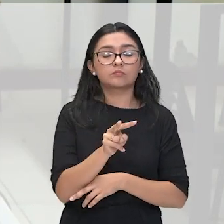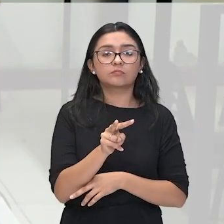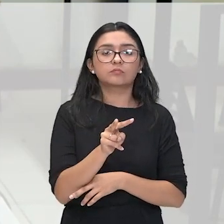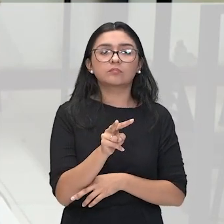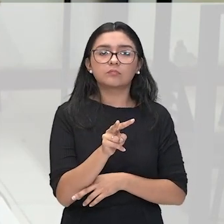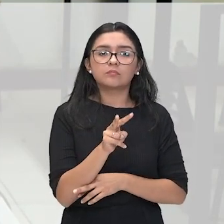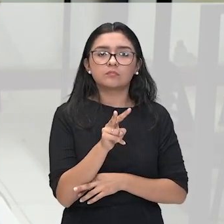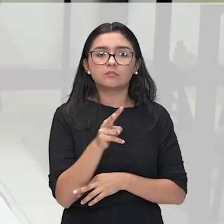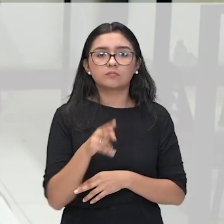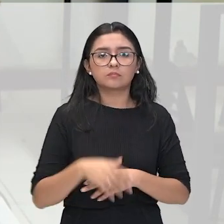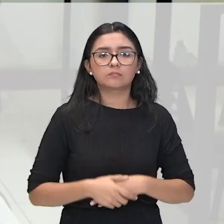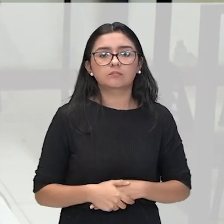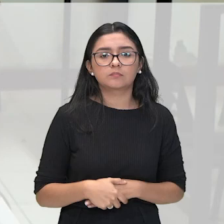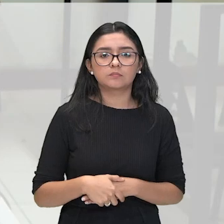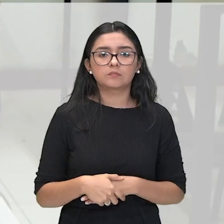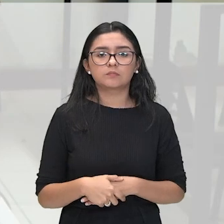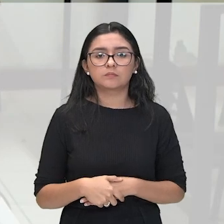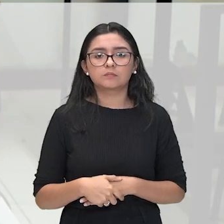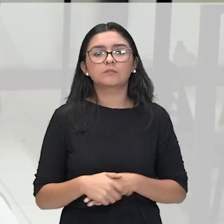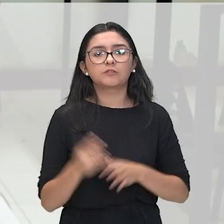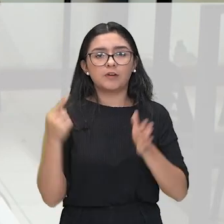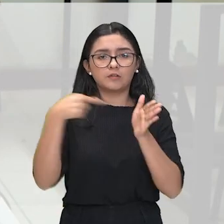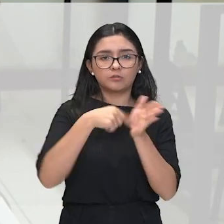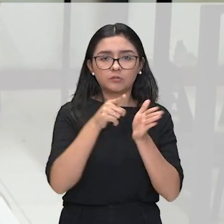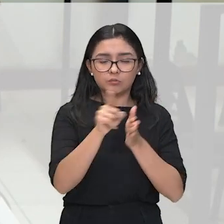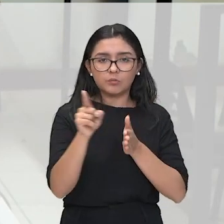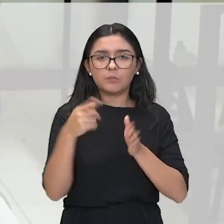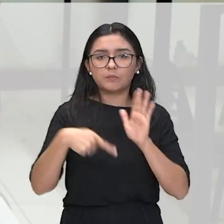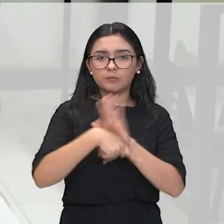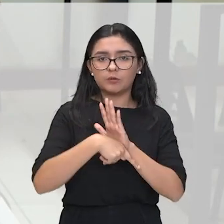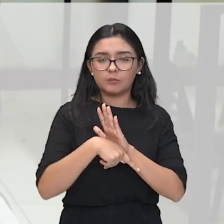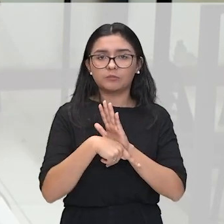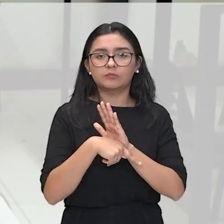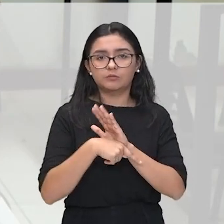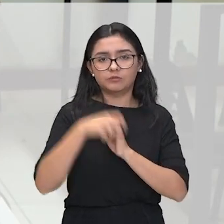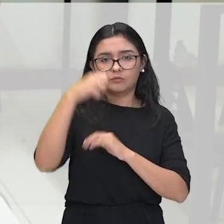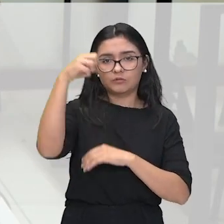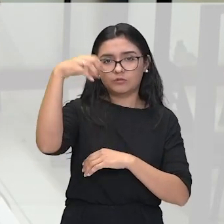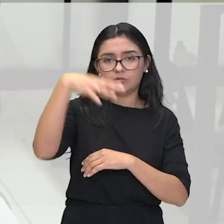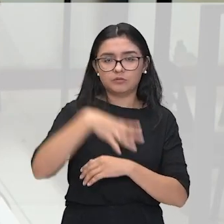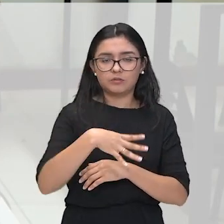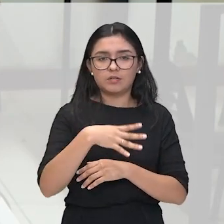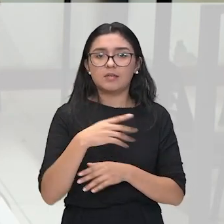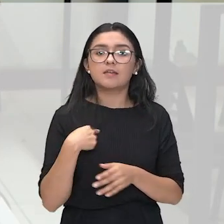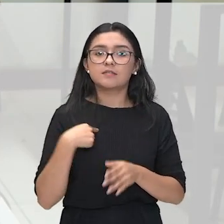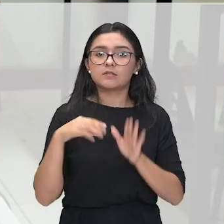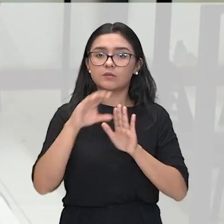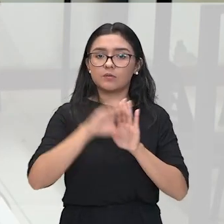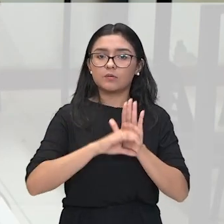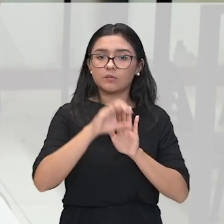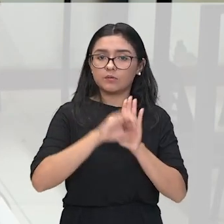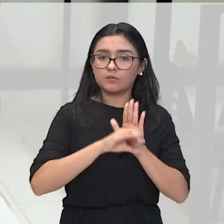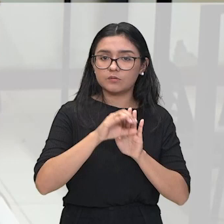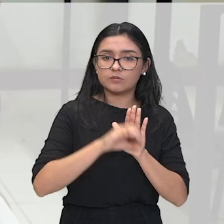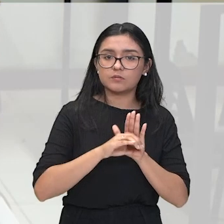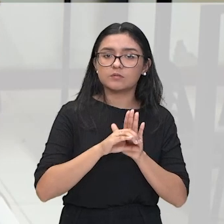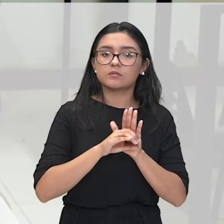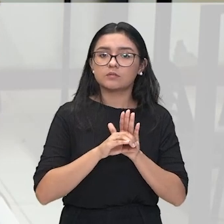gente desloque o caminho da luz. Esse conceito é usado principalmente em fibras